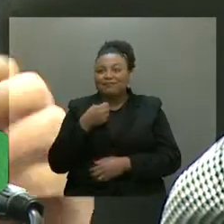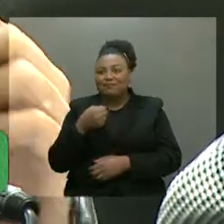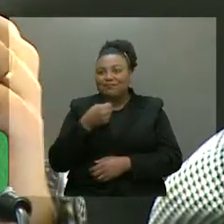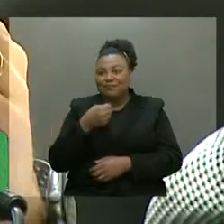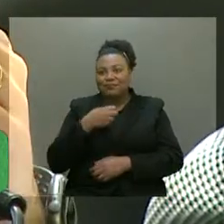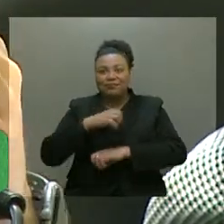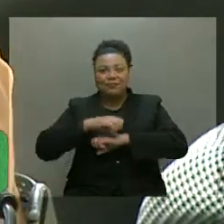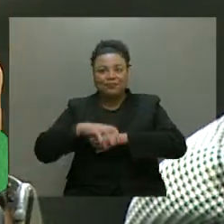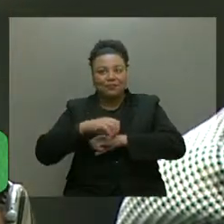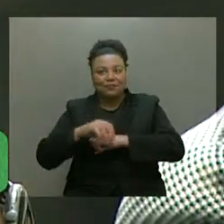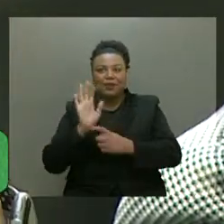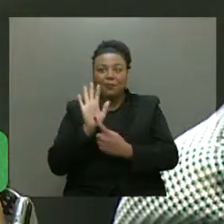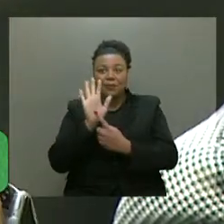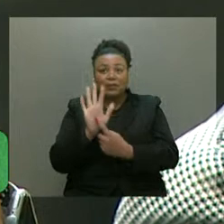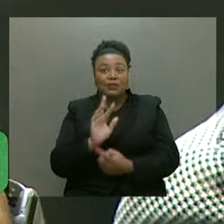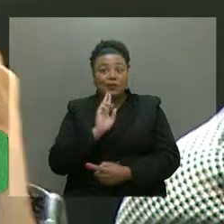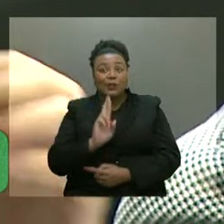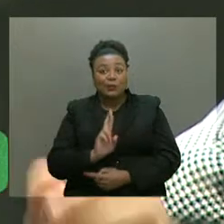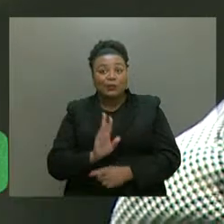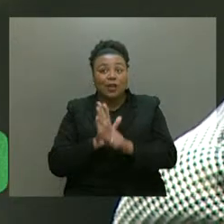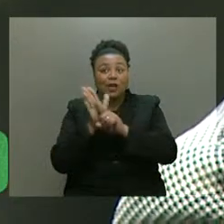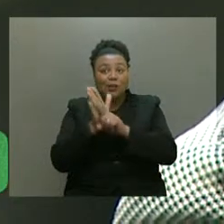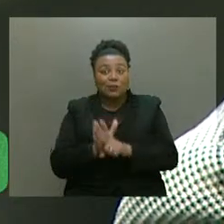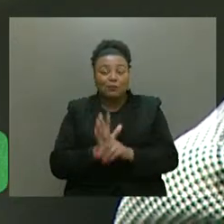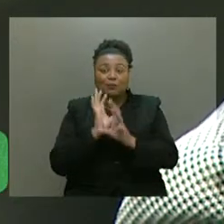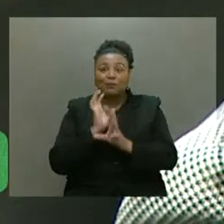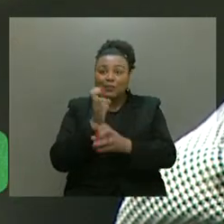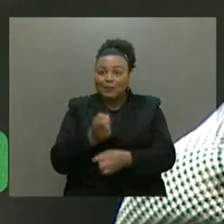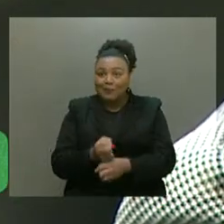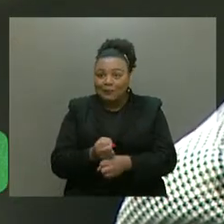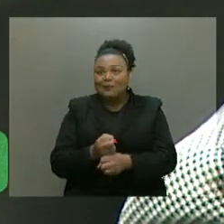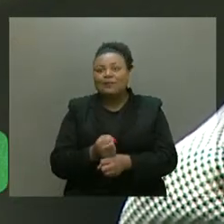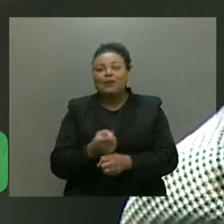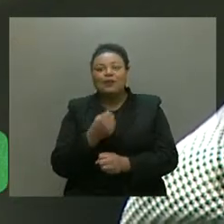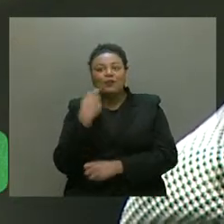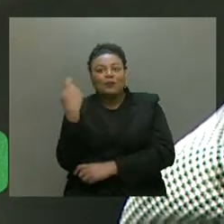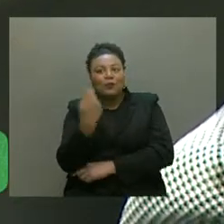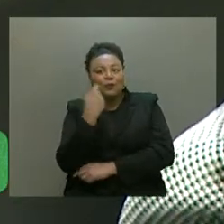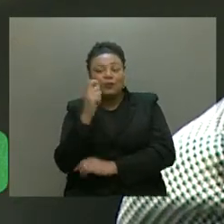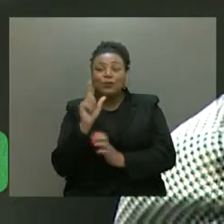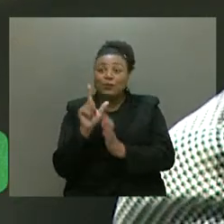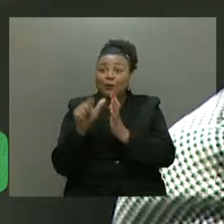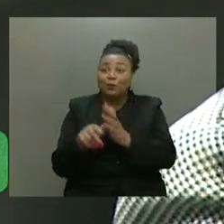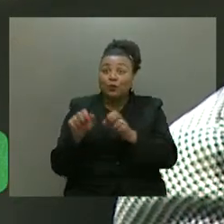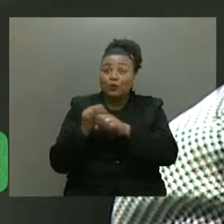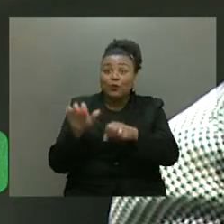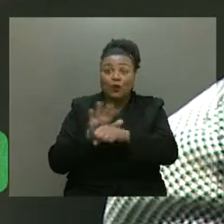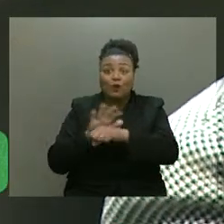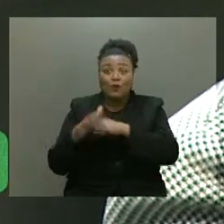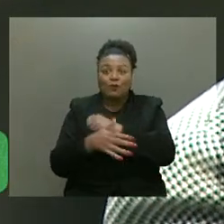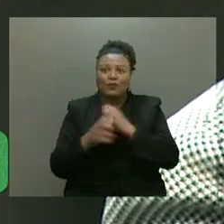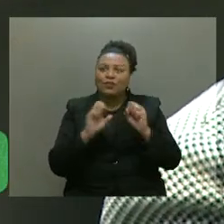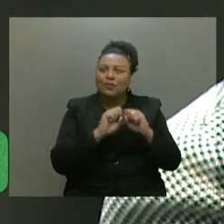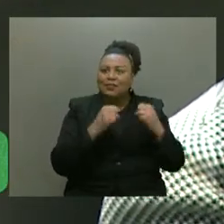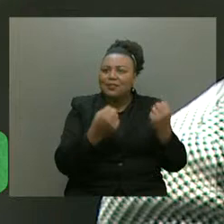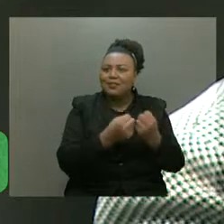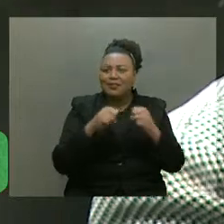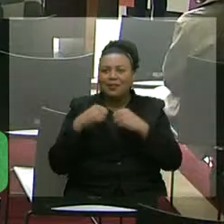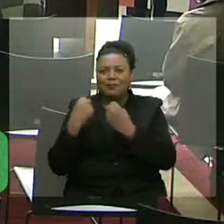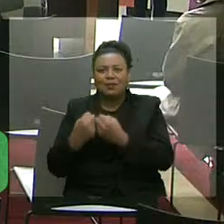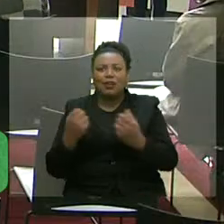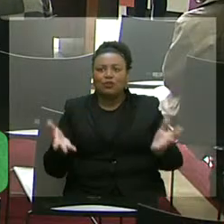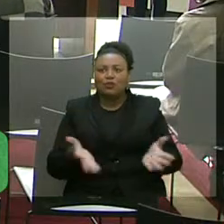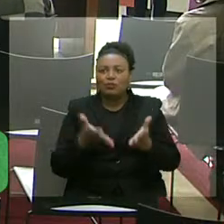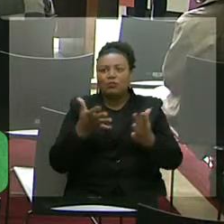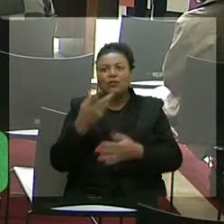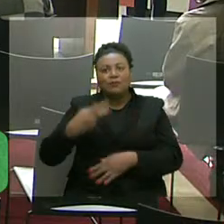de imprensa aqui com a apresentação dos resultados da pesquisa de mais uma edição do Rio Grande do Sul pós-pandemia, seminários promovidos